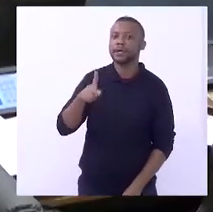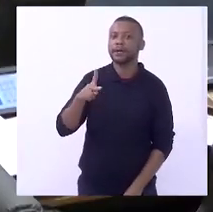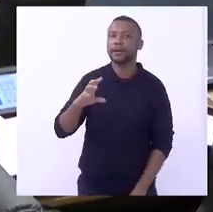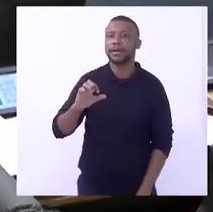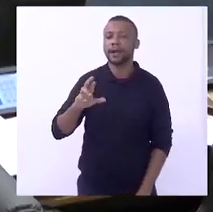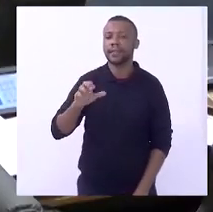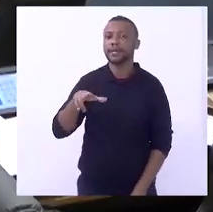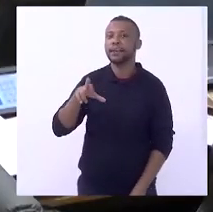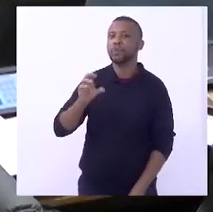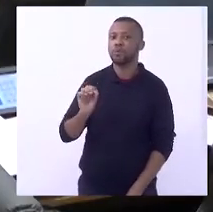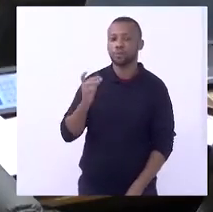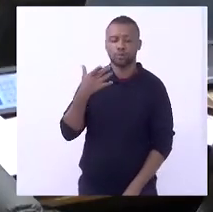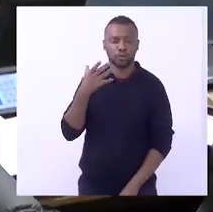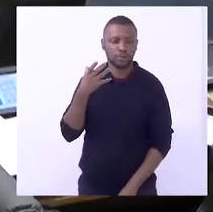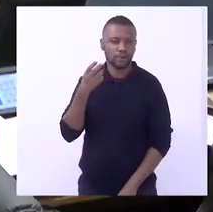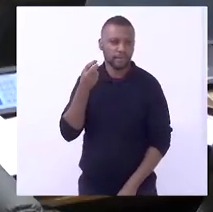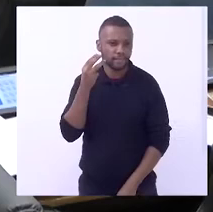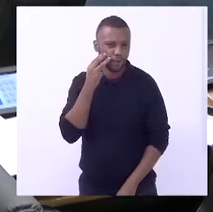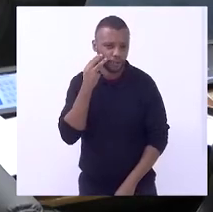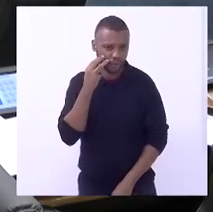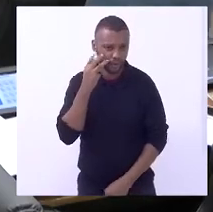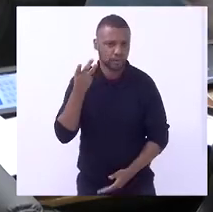Deputado Valdeque.